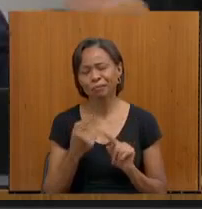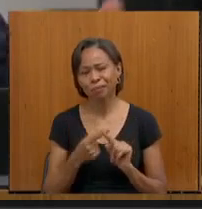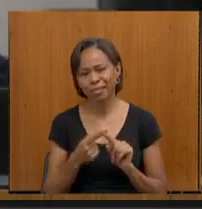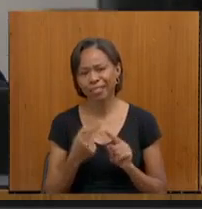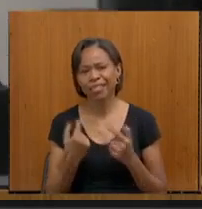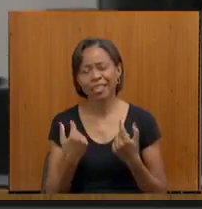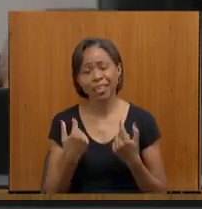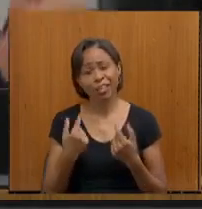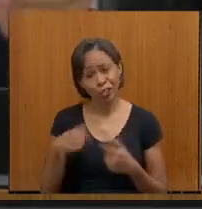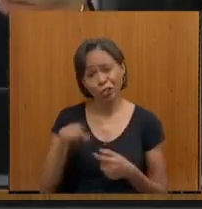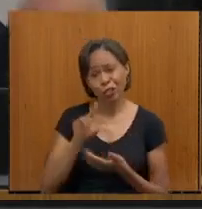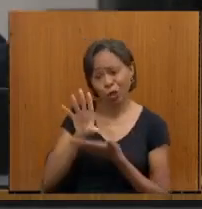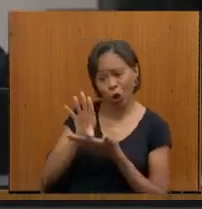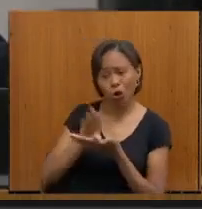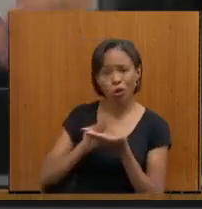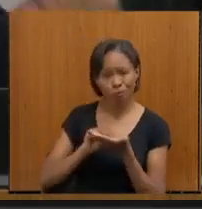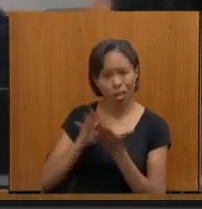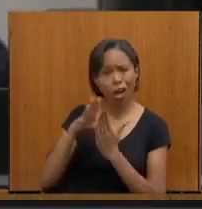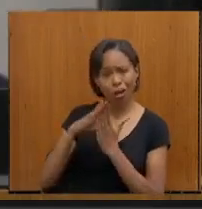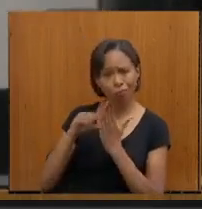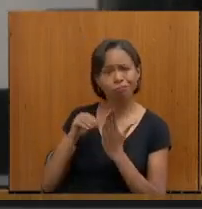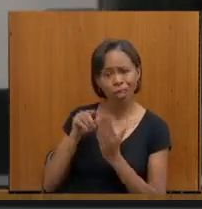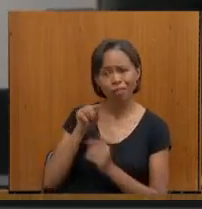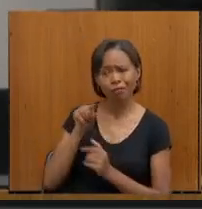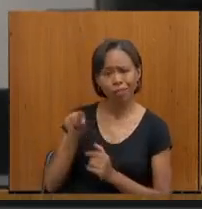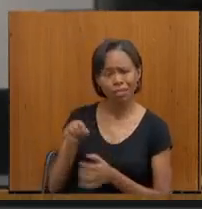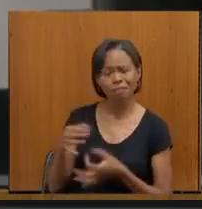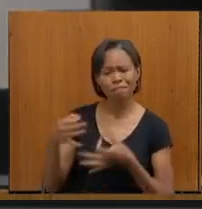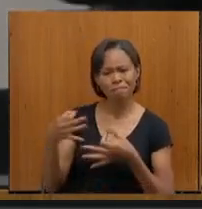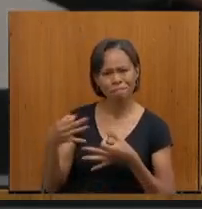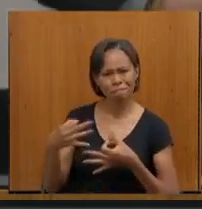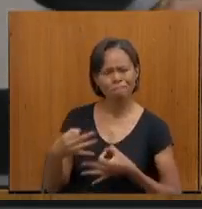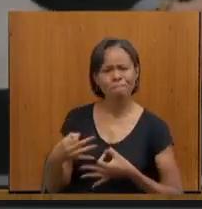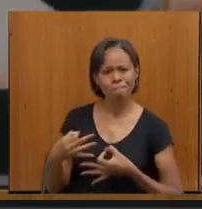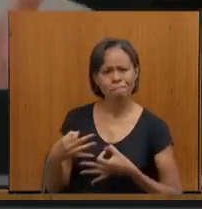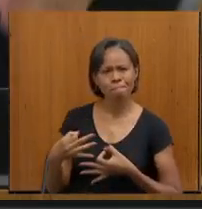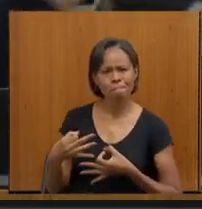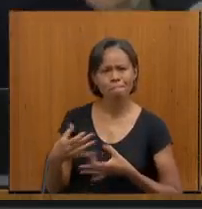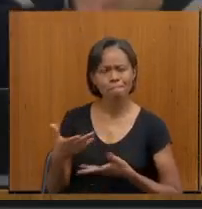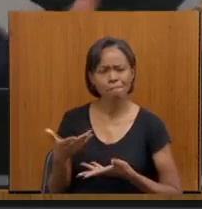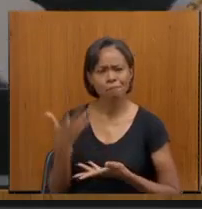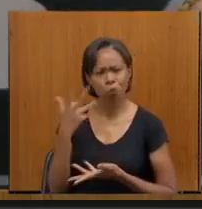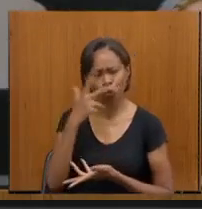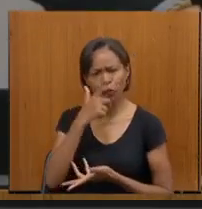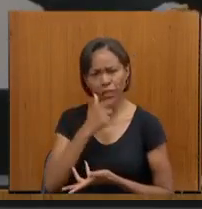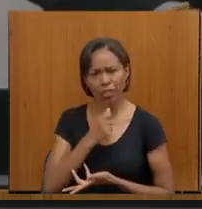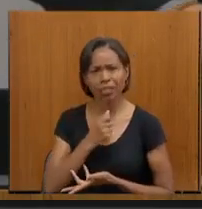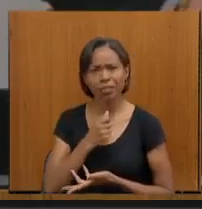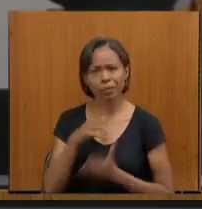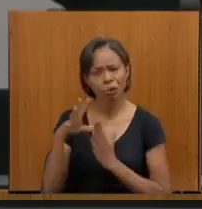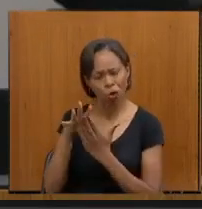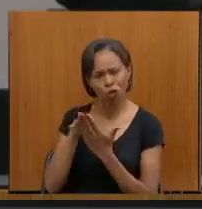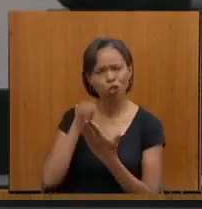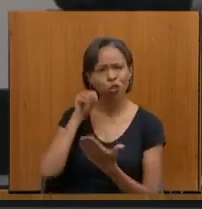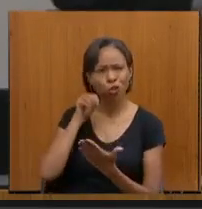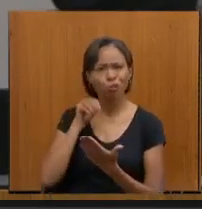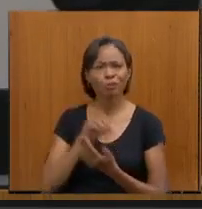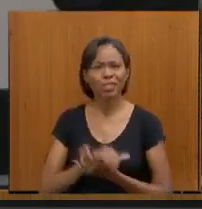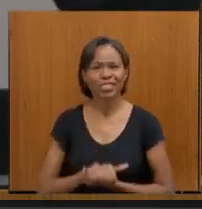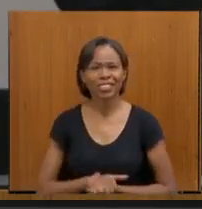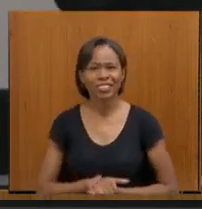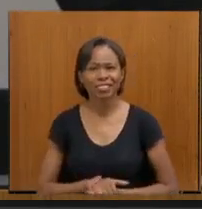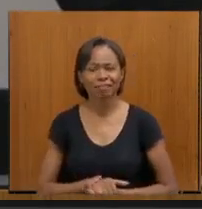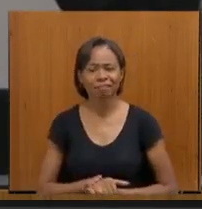possamos se que o exemplo bonito correto né E que tá realmente